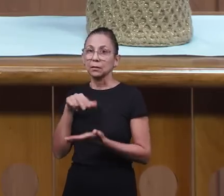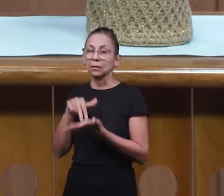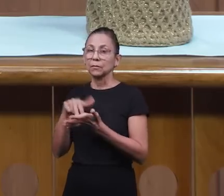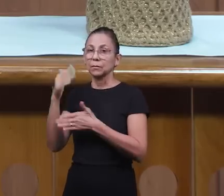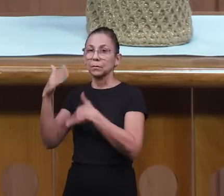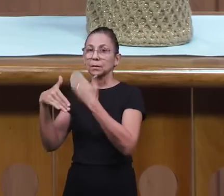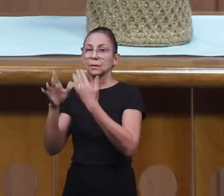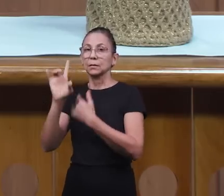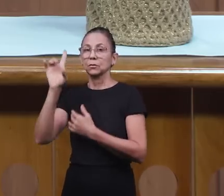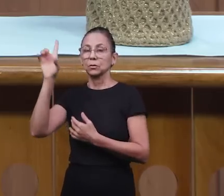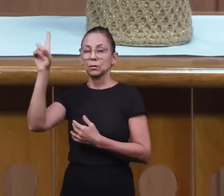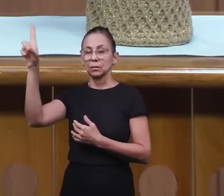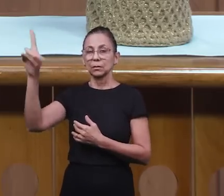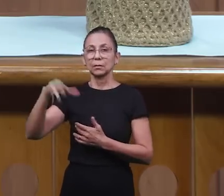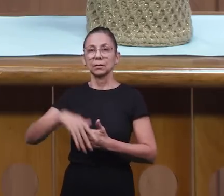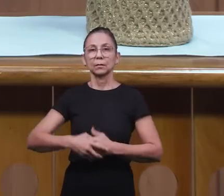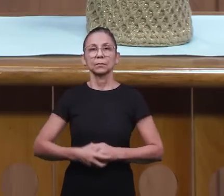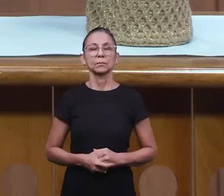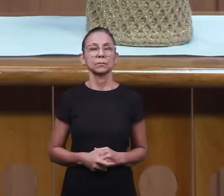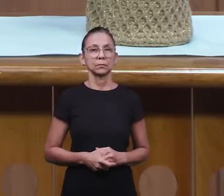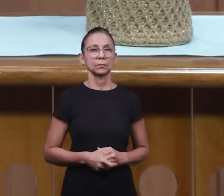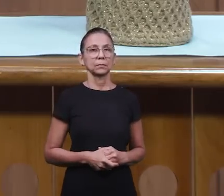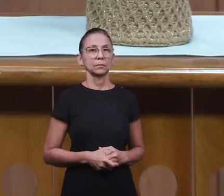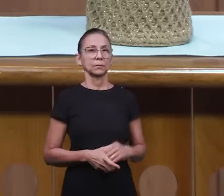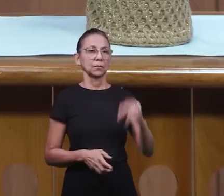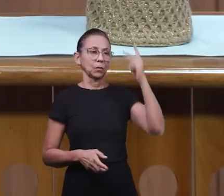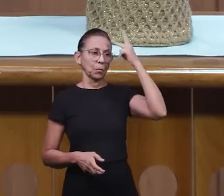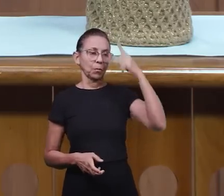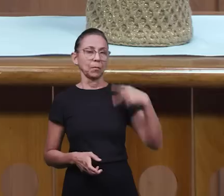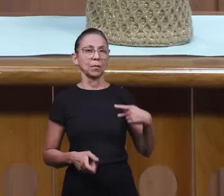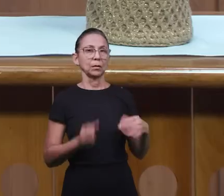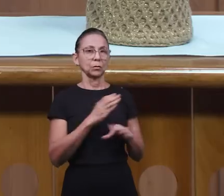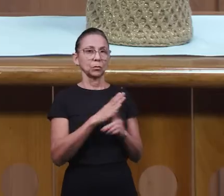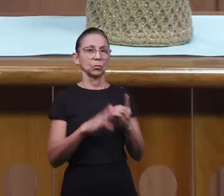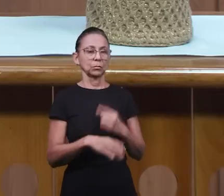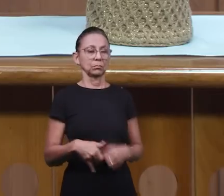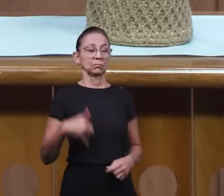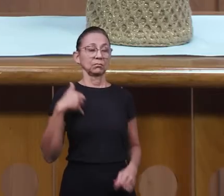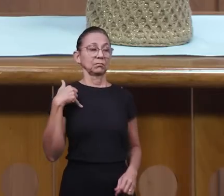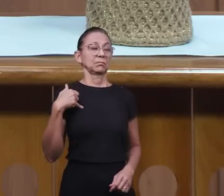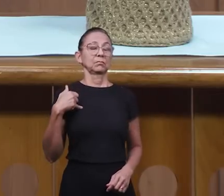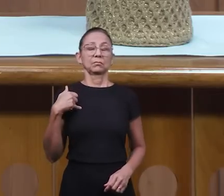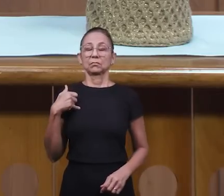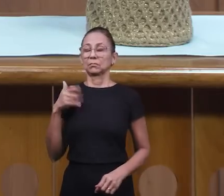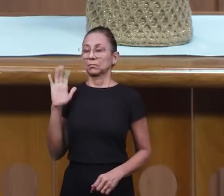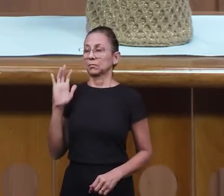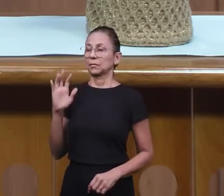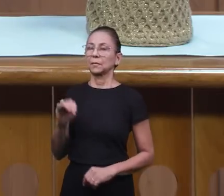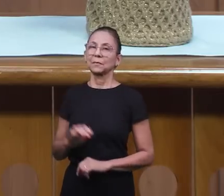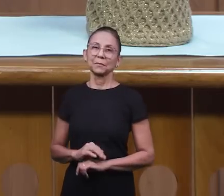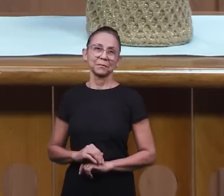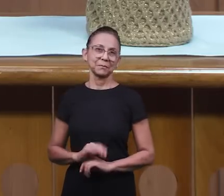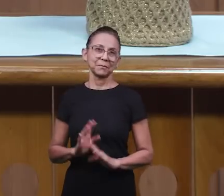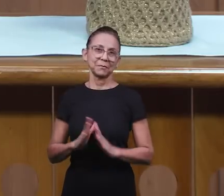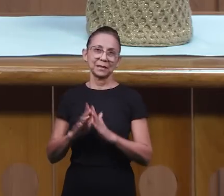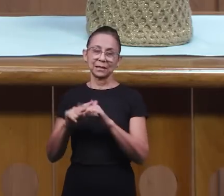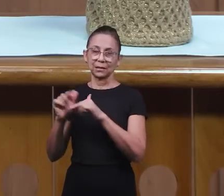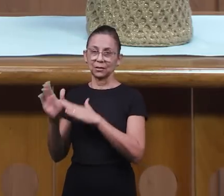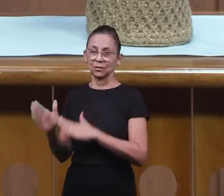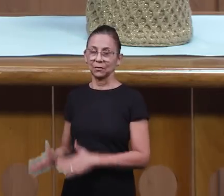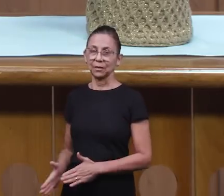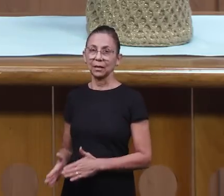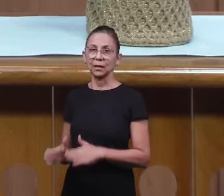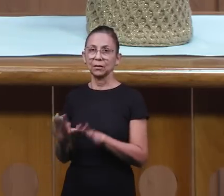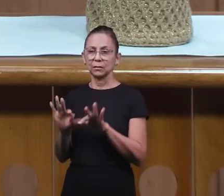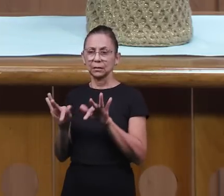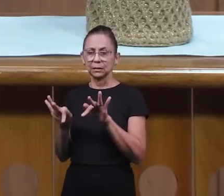com o seu Deus. A perda desse temor leva ao orgulho, à vaidade, à presunção, à soberba. Mas o culto da igreja fiel,